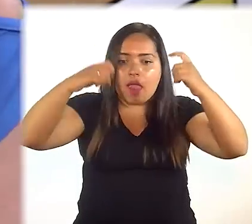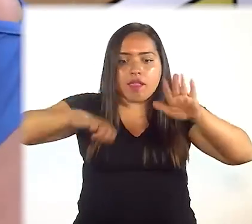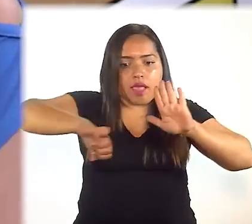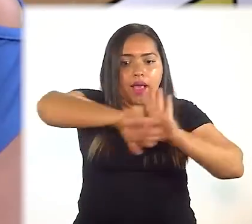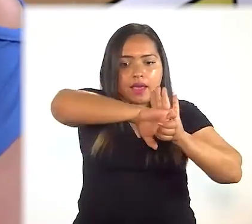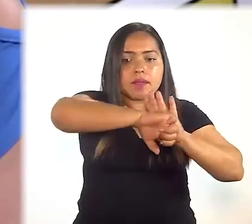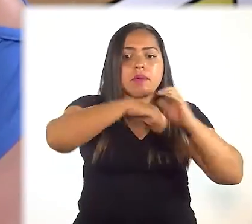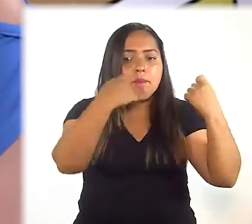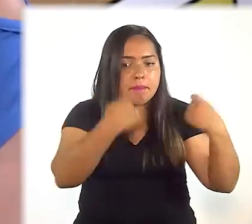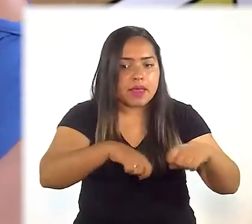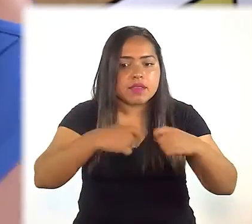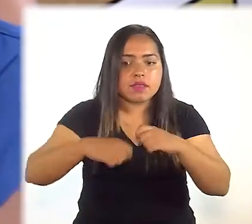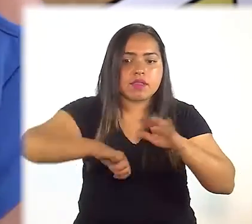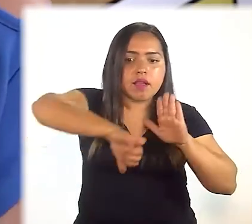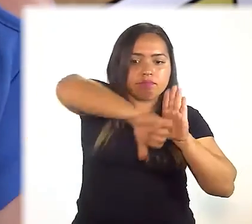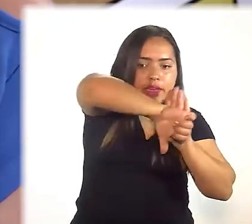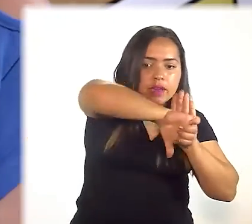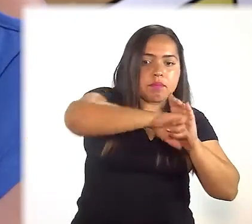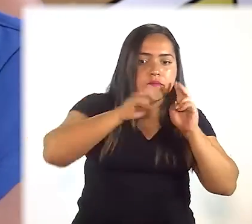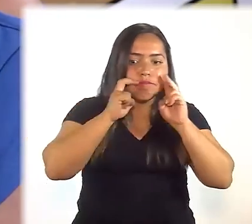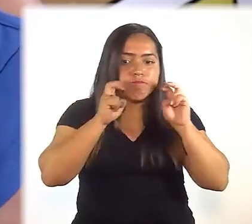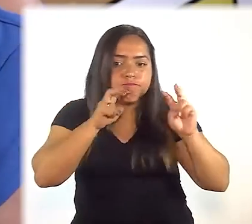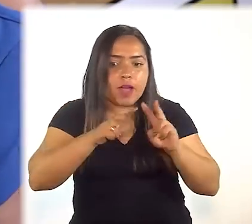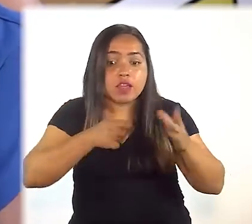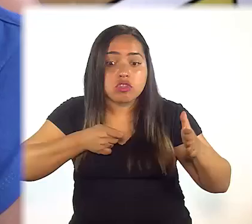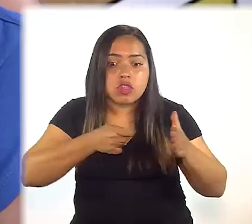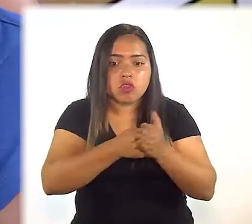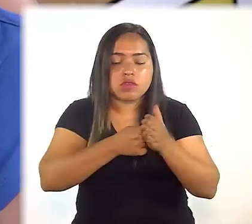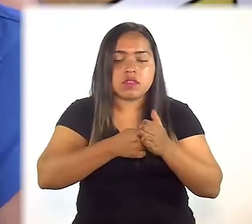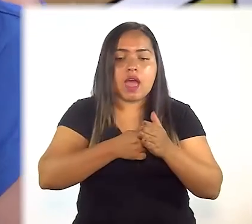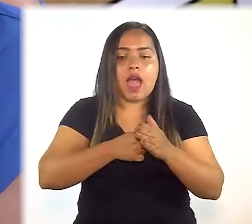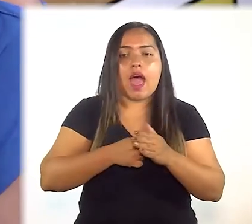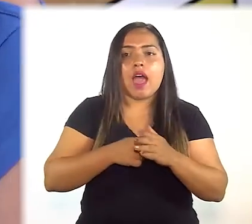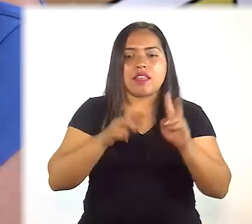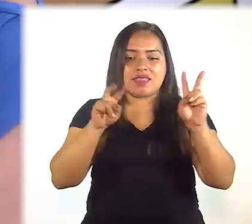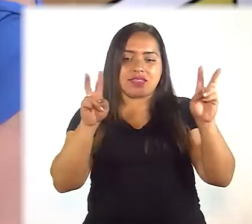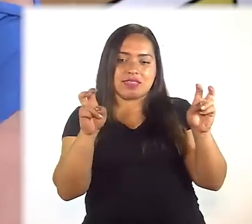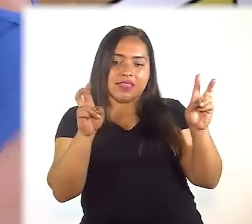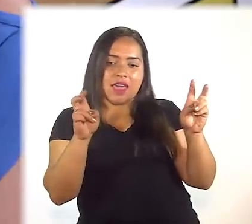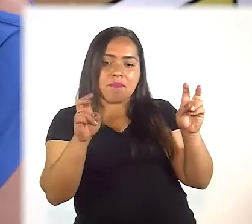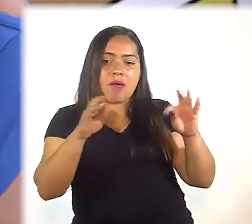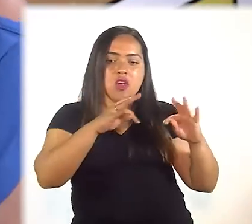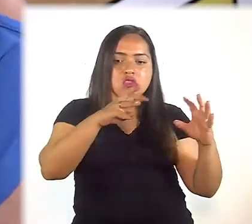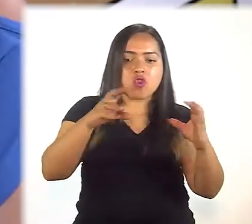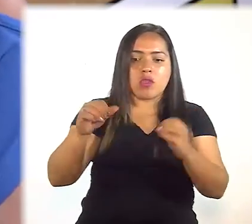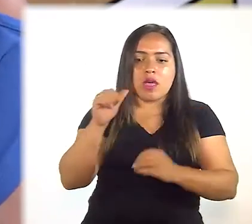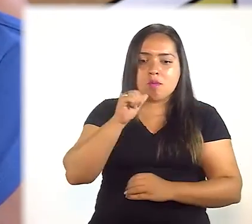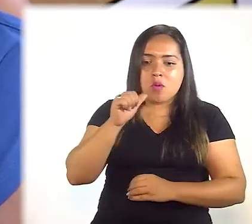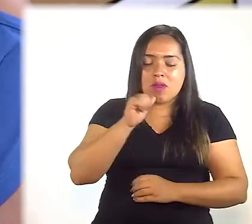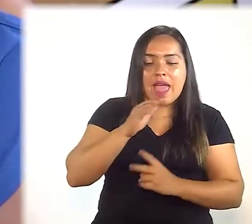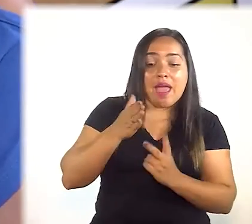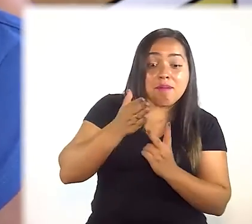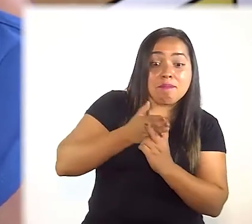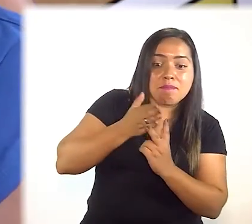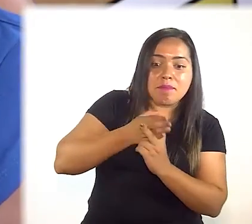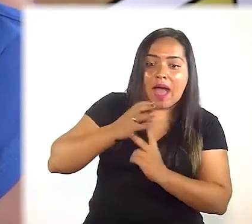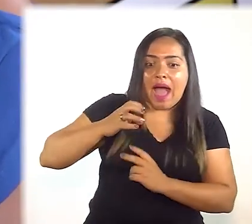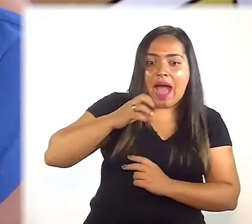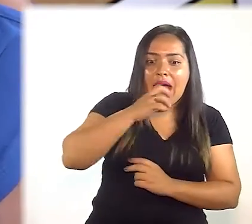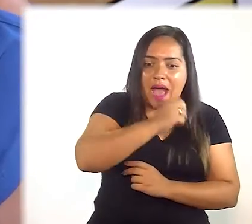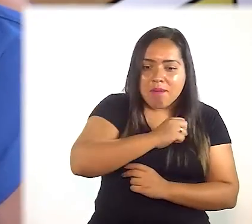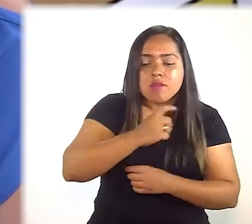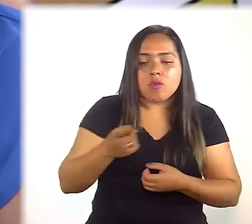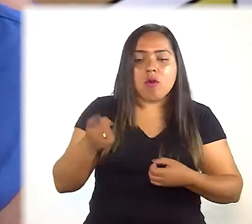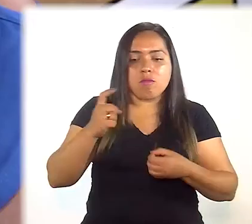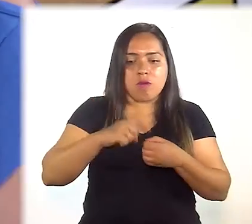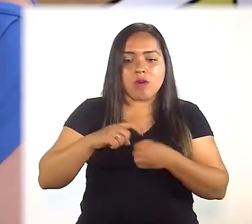vendo alguém da família ou algum amigo saiba também qualquer tipo de violência é crime e a gente